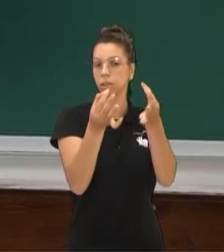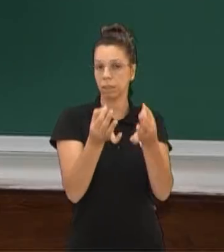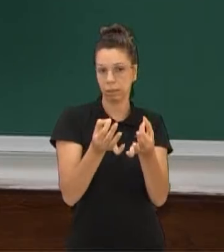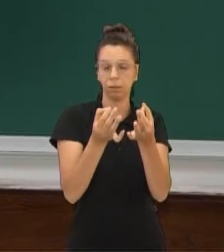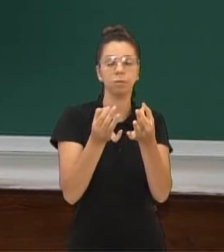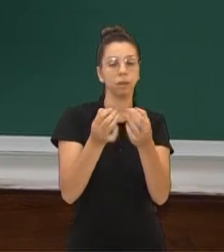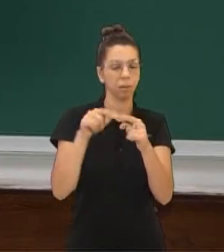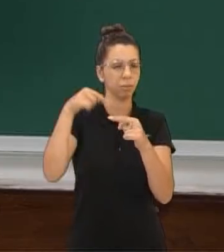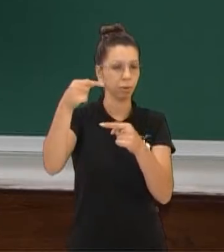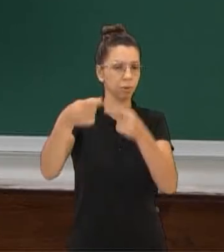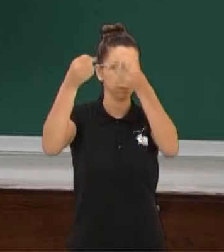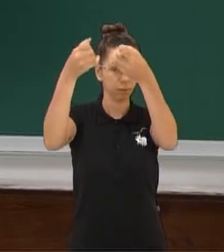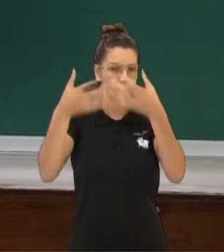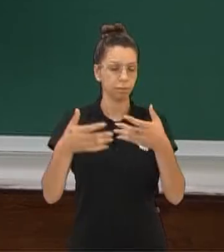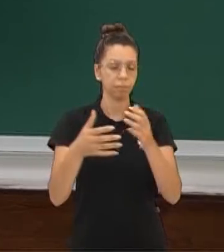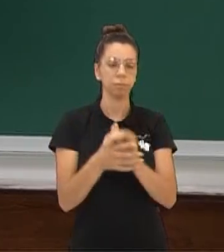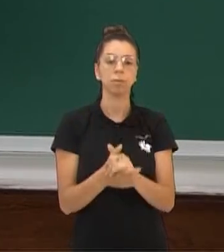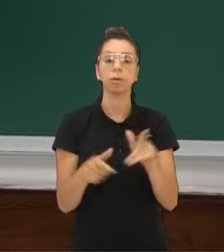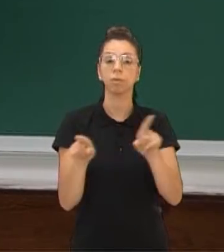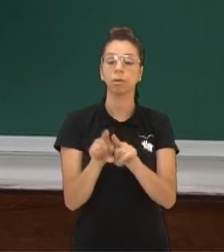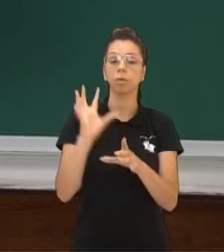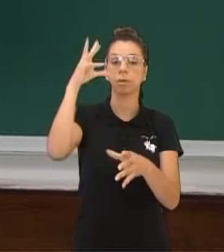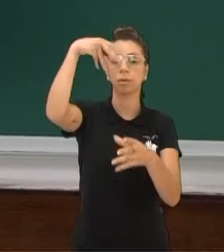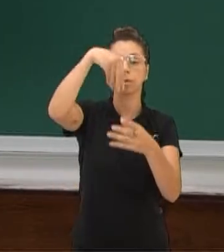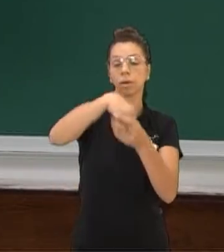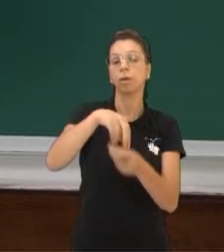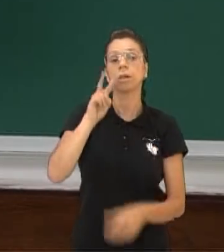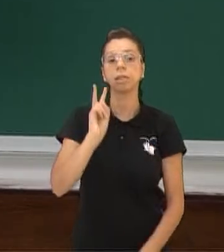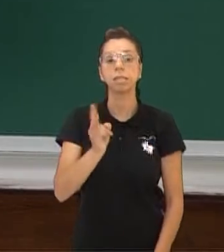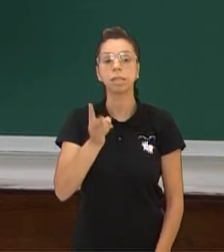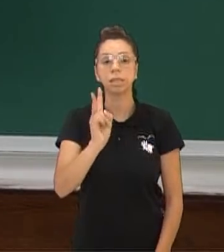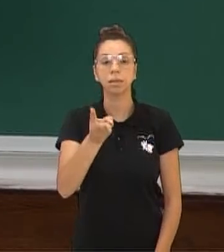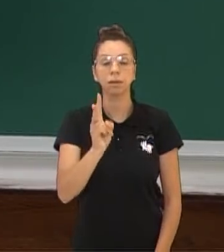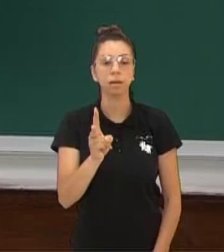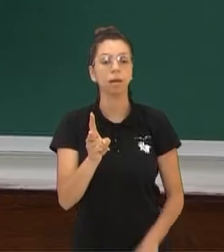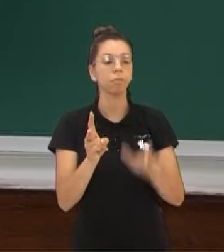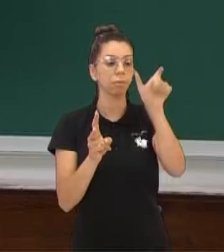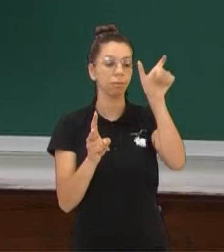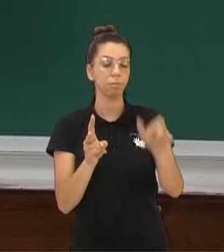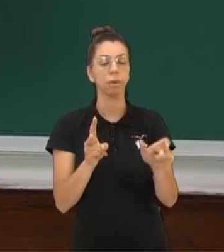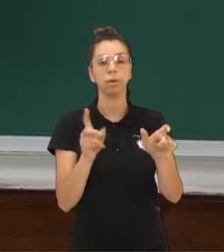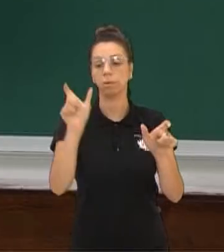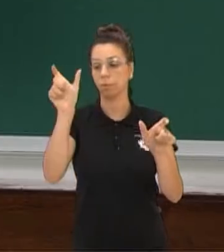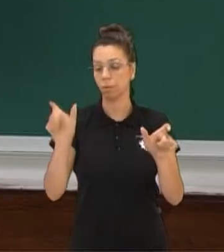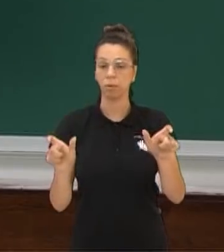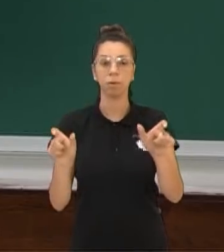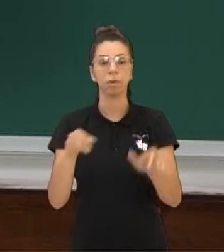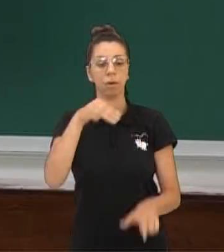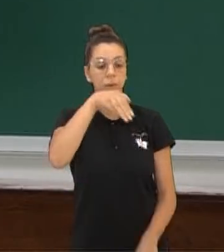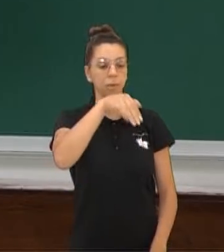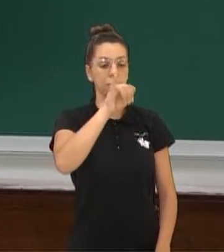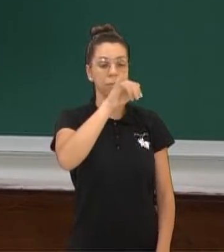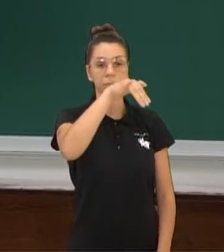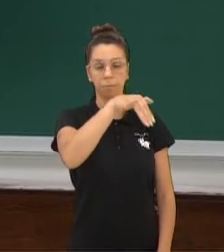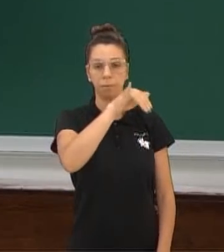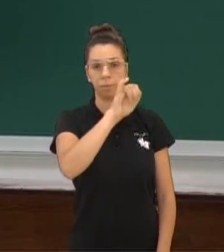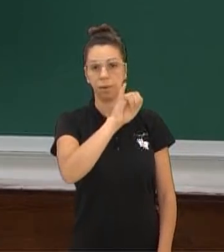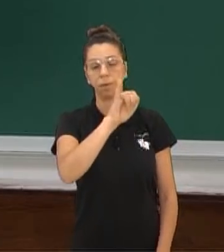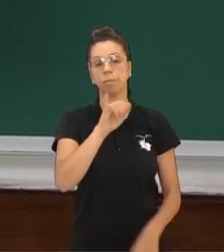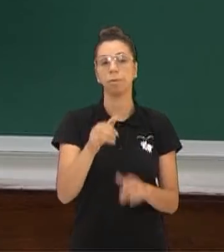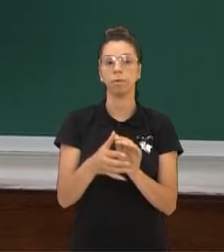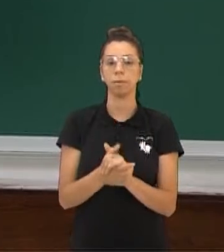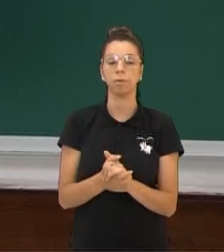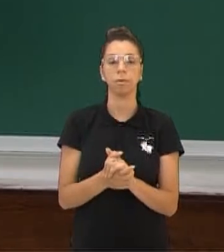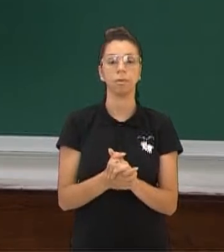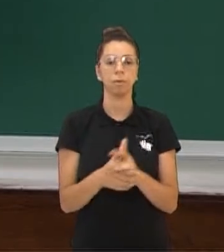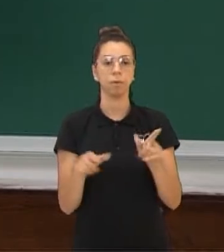vão ver daqui a pouco, e contém sempre 2 personagens. A Mimi, eles são um casal. A Mimi, a diferença é que ela tem